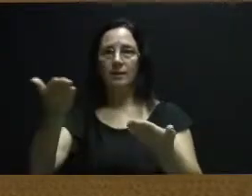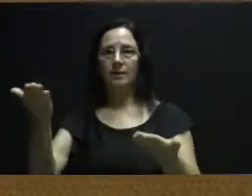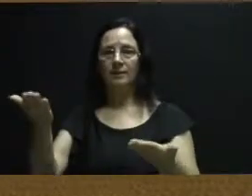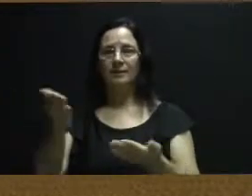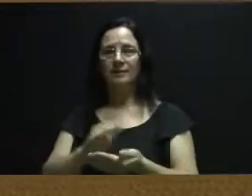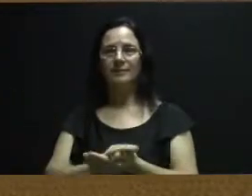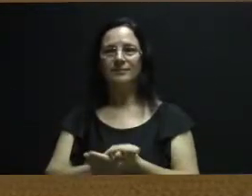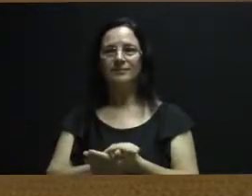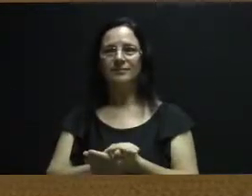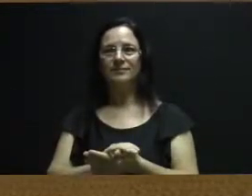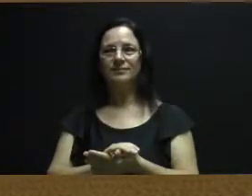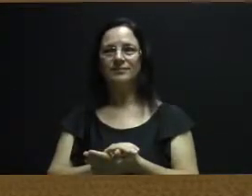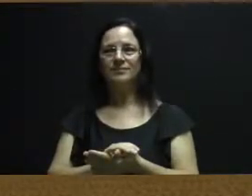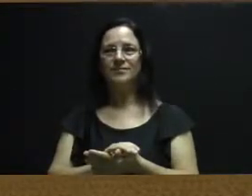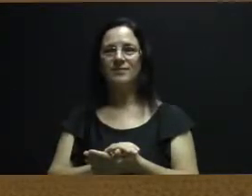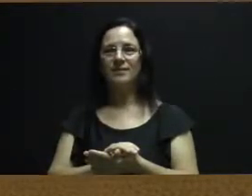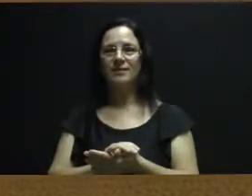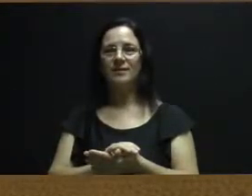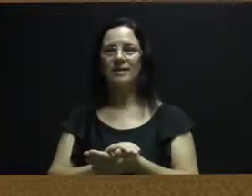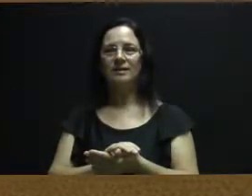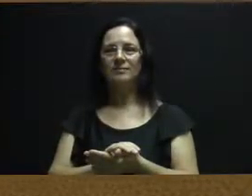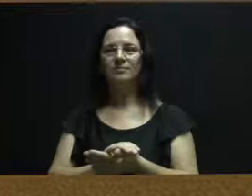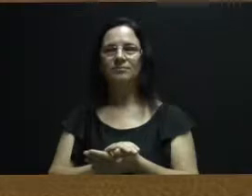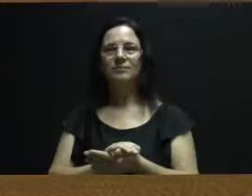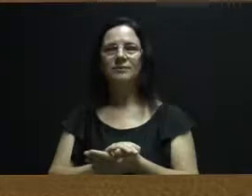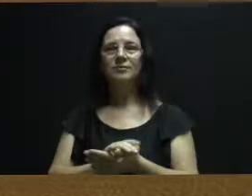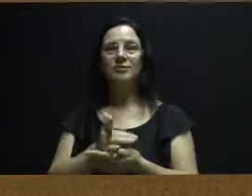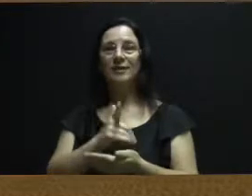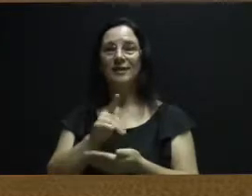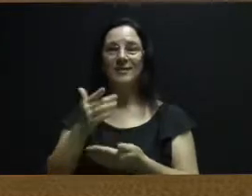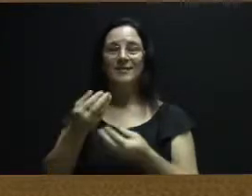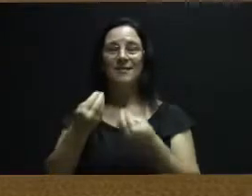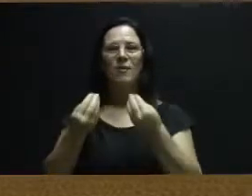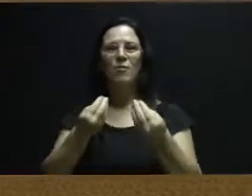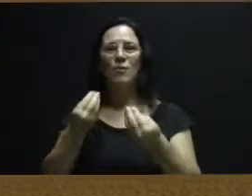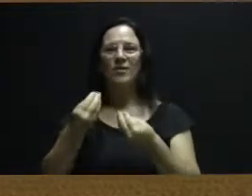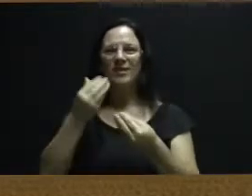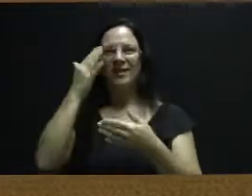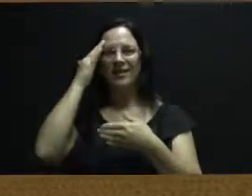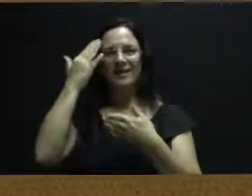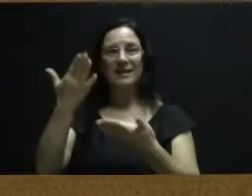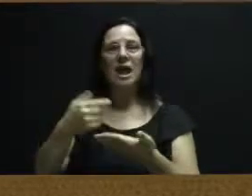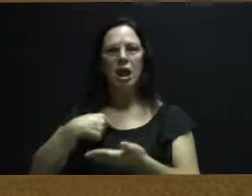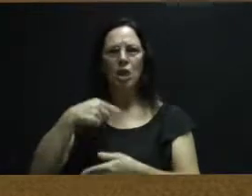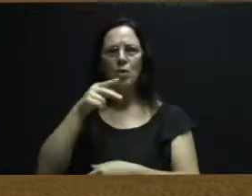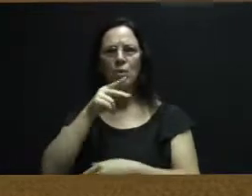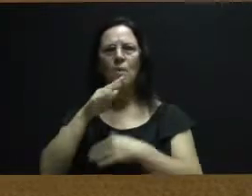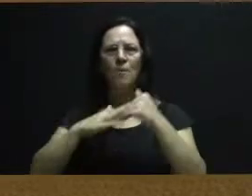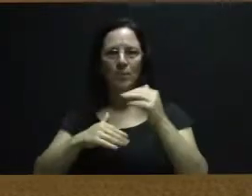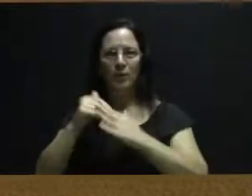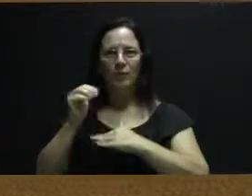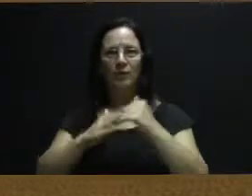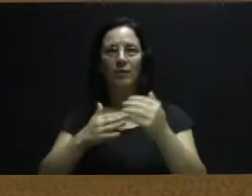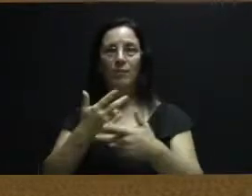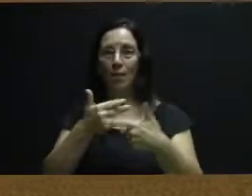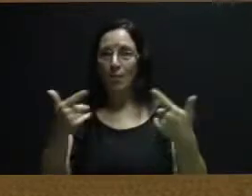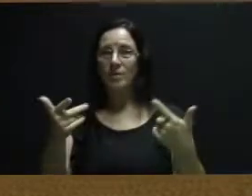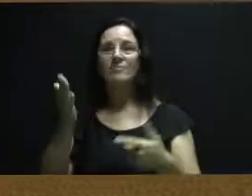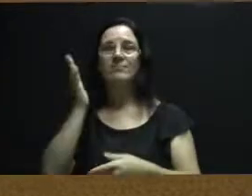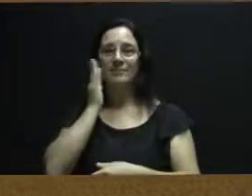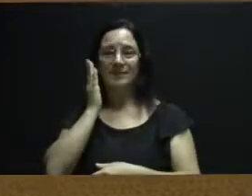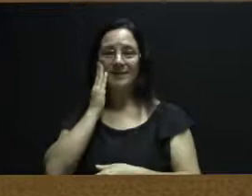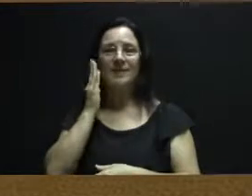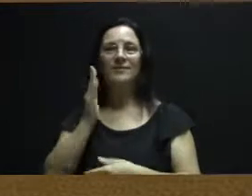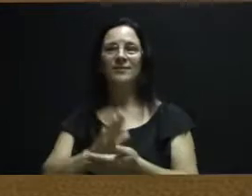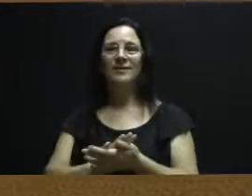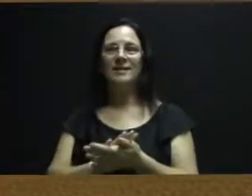muito esse acervo aí de agradecimentos como vocês têm, sou um profissional, e a única coisa que sei fazer e